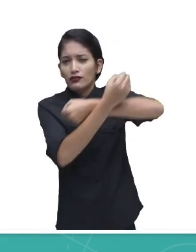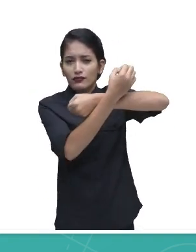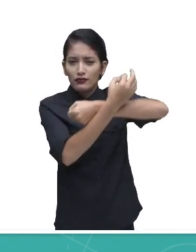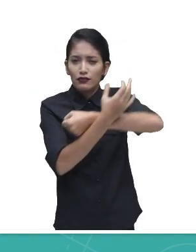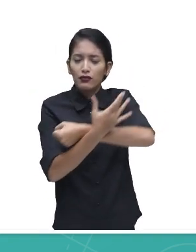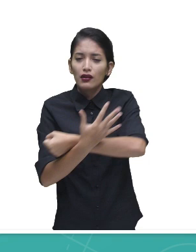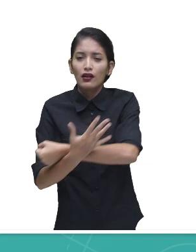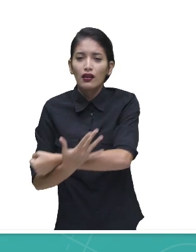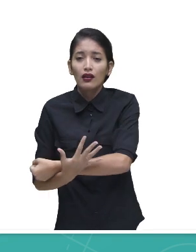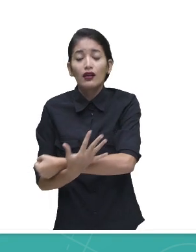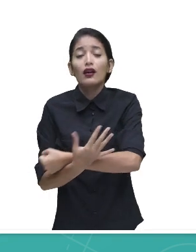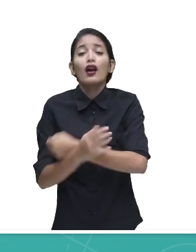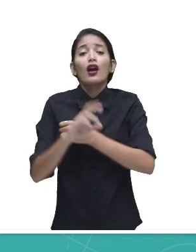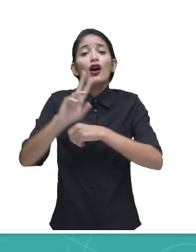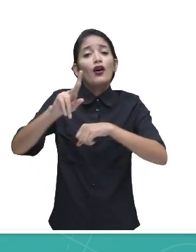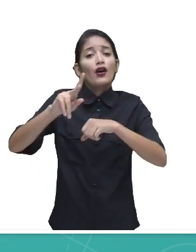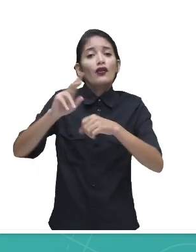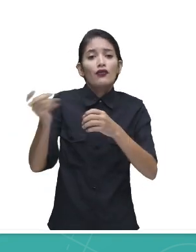voltaria em